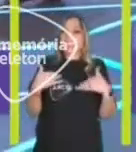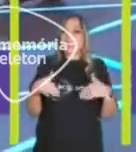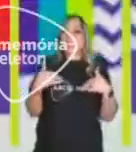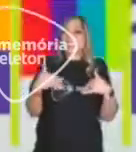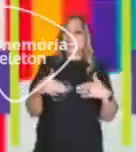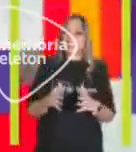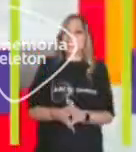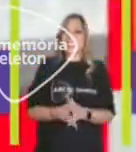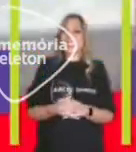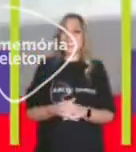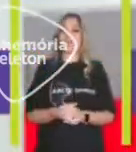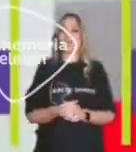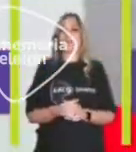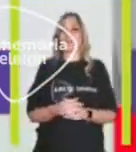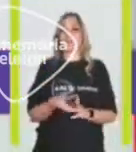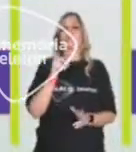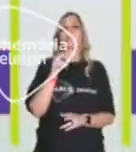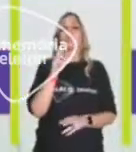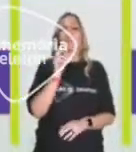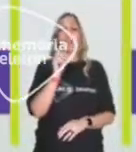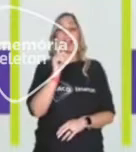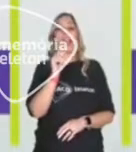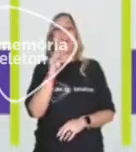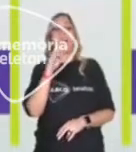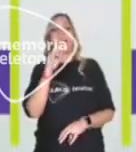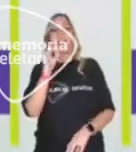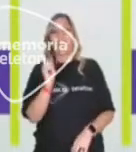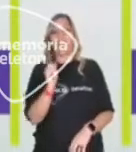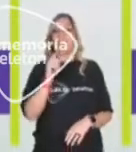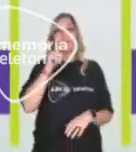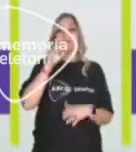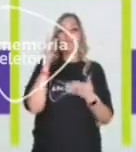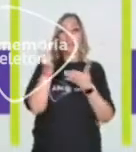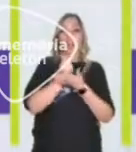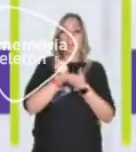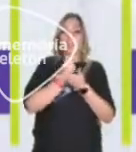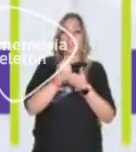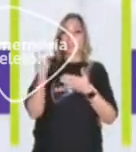o representante da Droga Raia e Drogasil